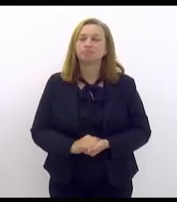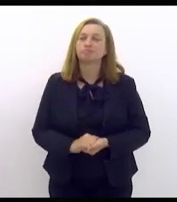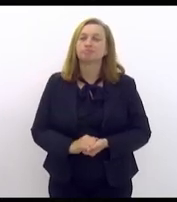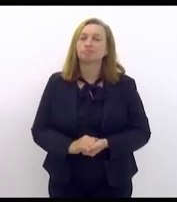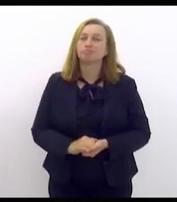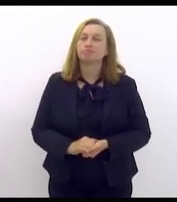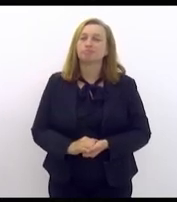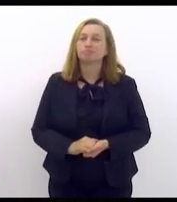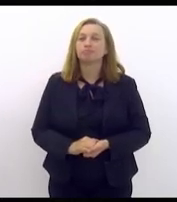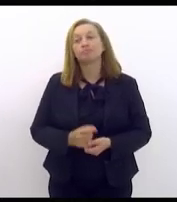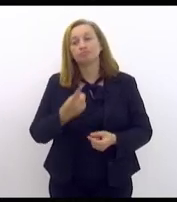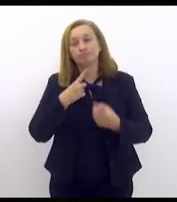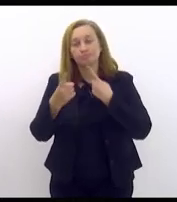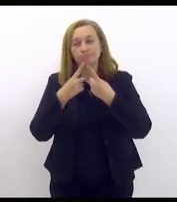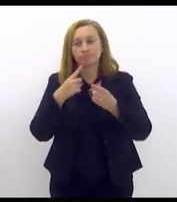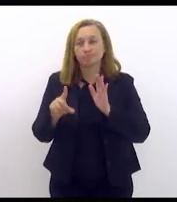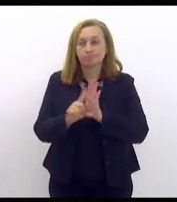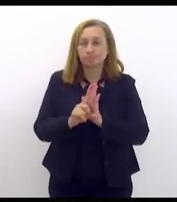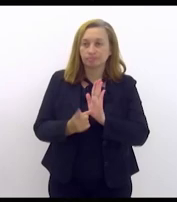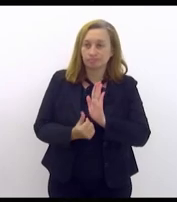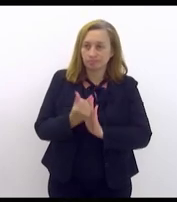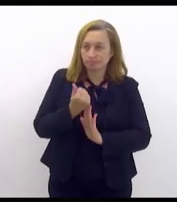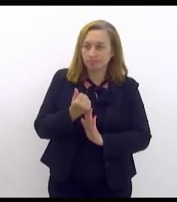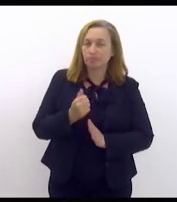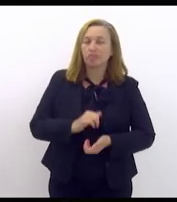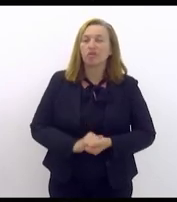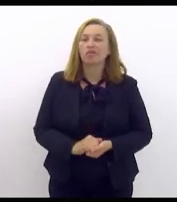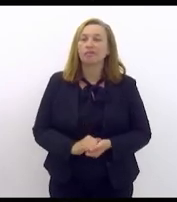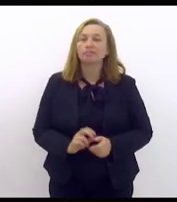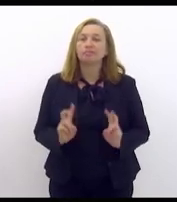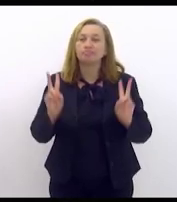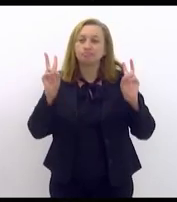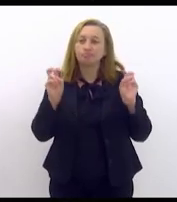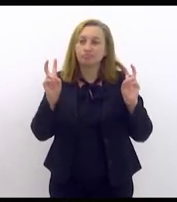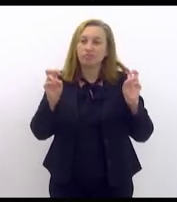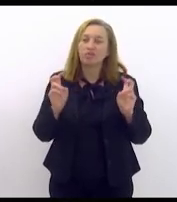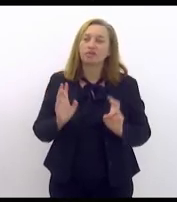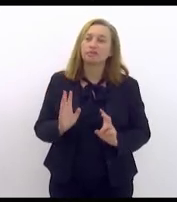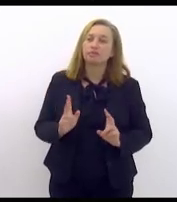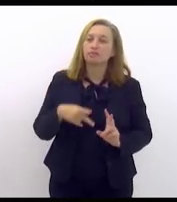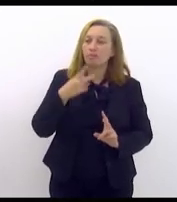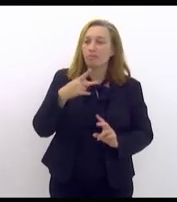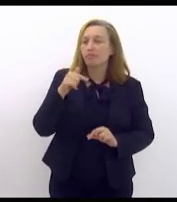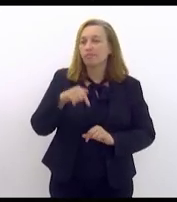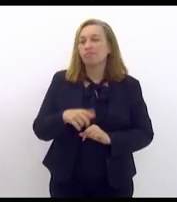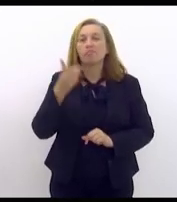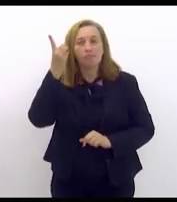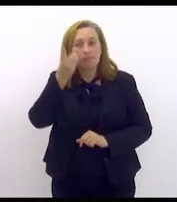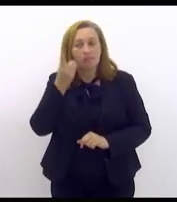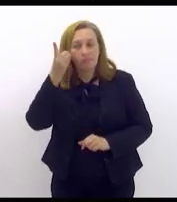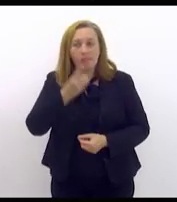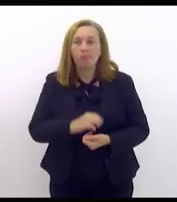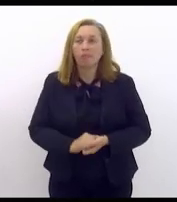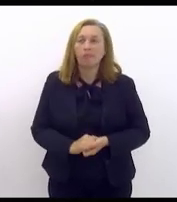E ainda na discussão da LOA, uma questão que vem sendo abordada aqui pelos